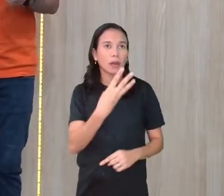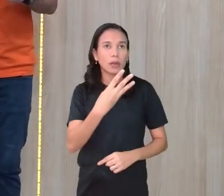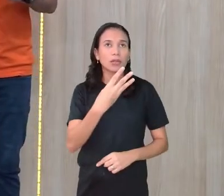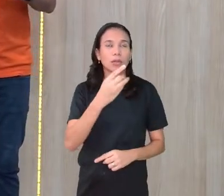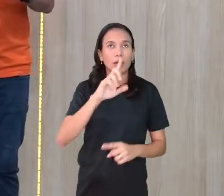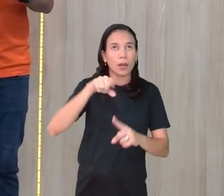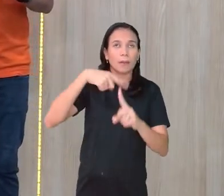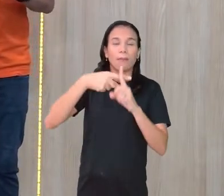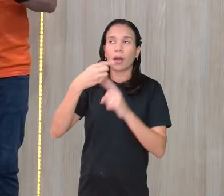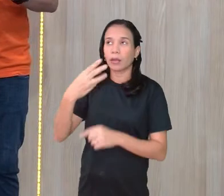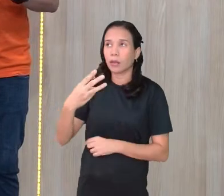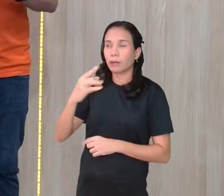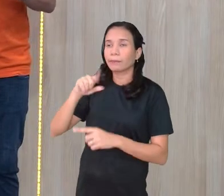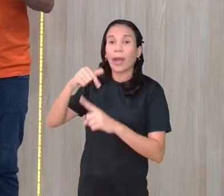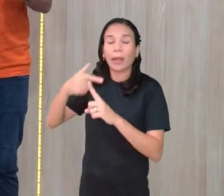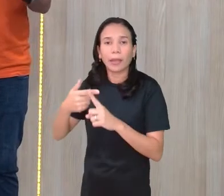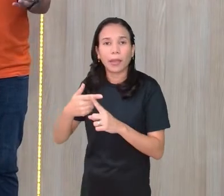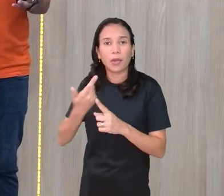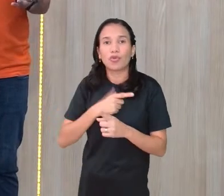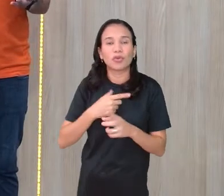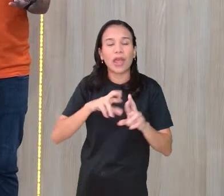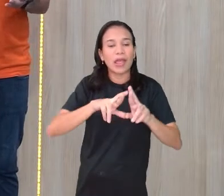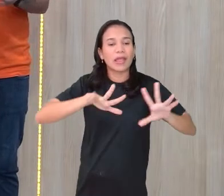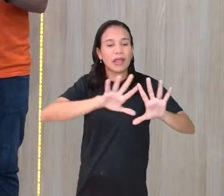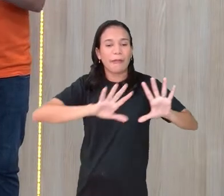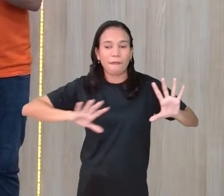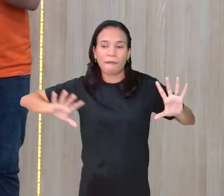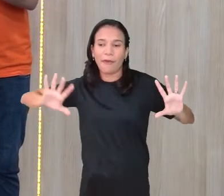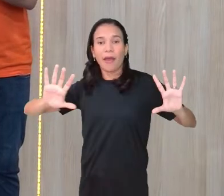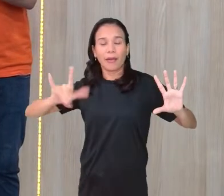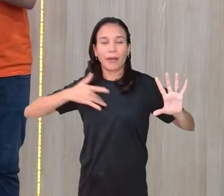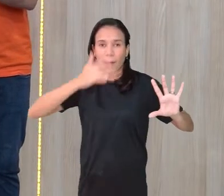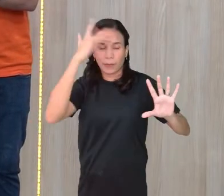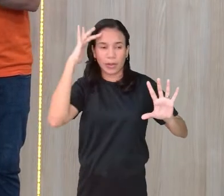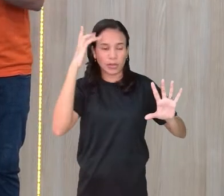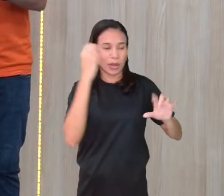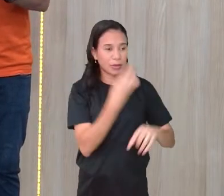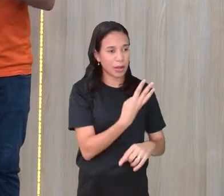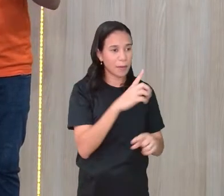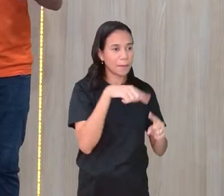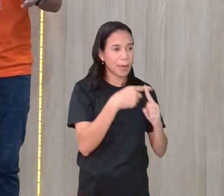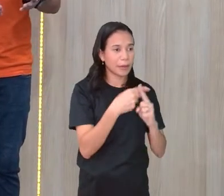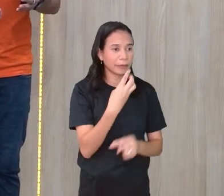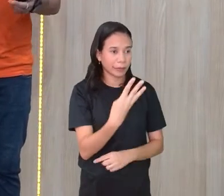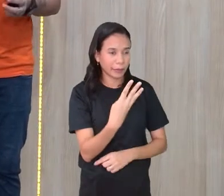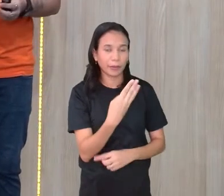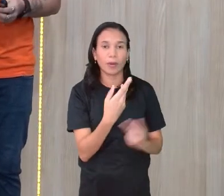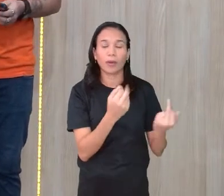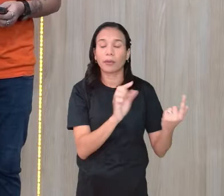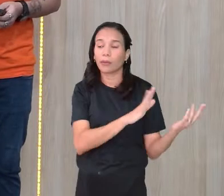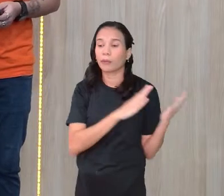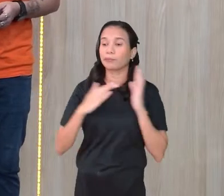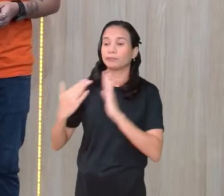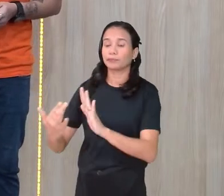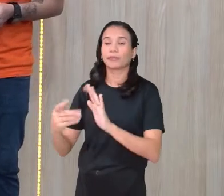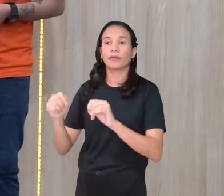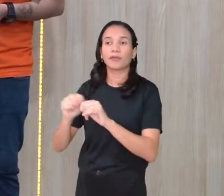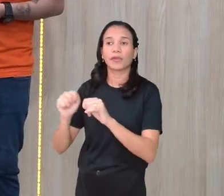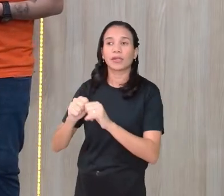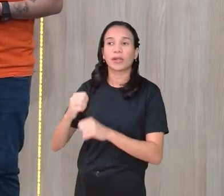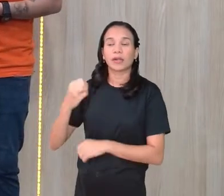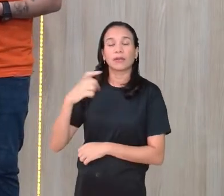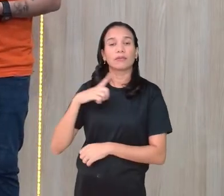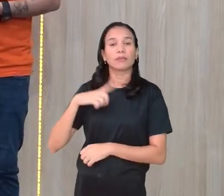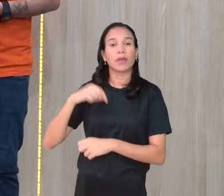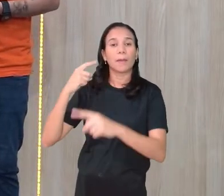6, a gente vai perceber que não existe uma diferença muito grande em eu fazer 3 mais 3 igual a 6, ou eu simplesmente aplicar